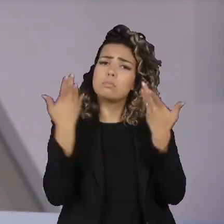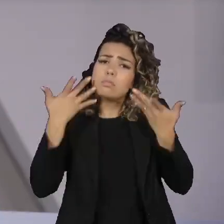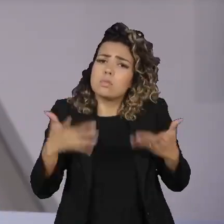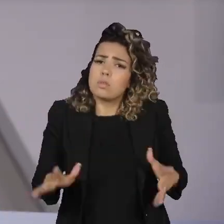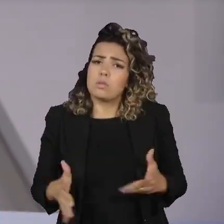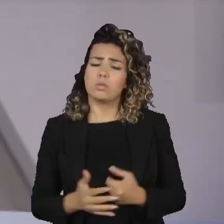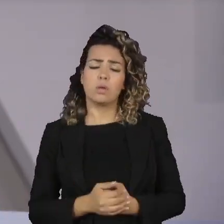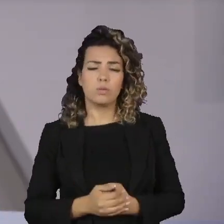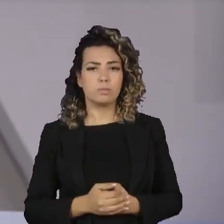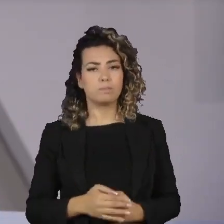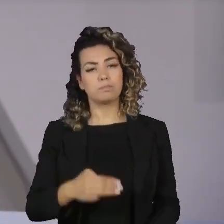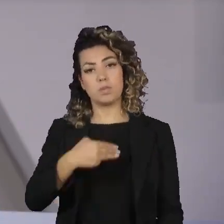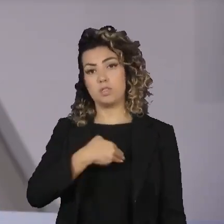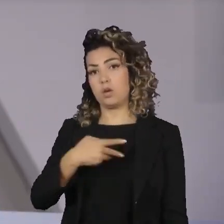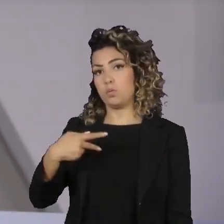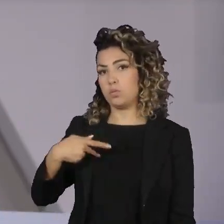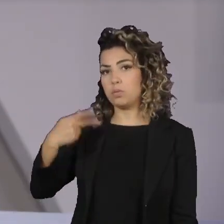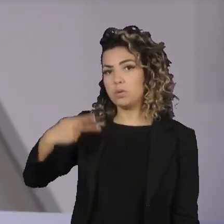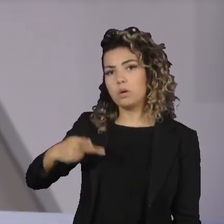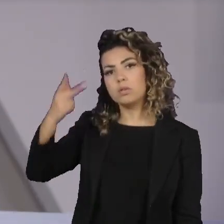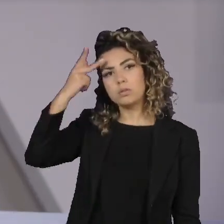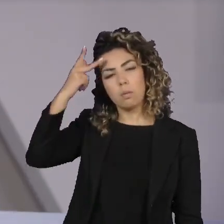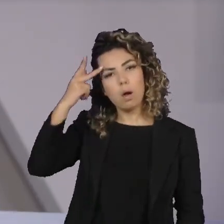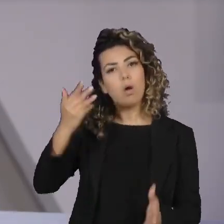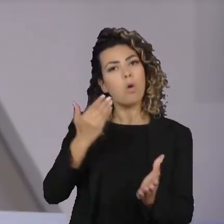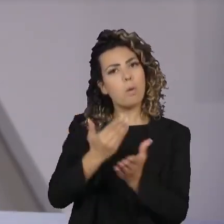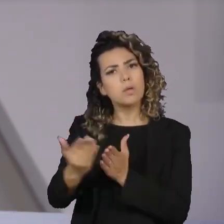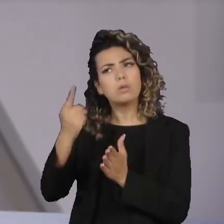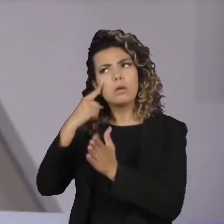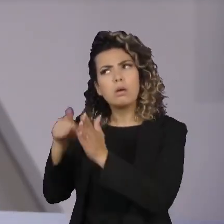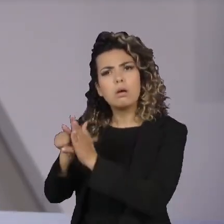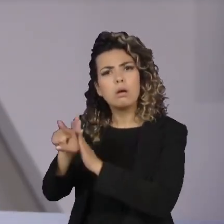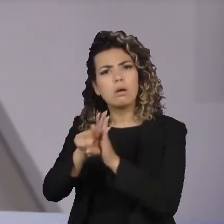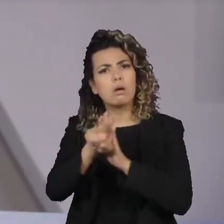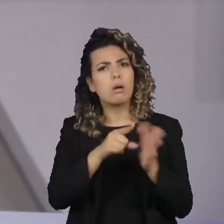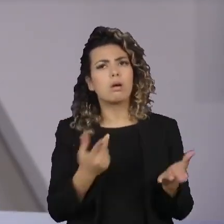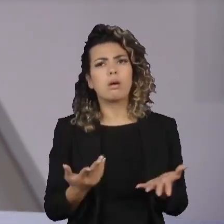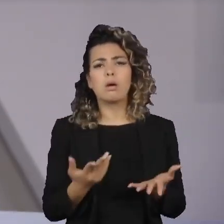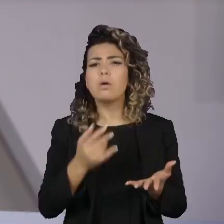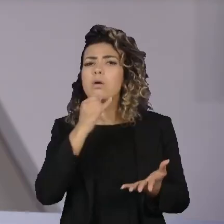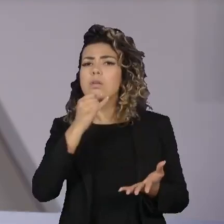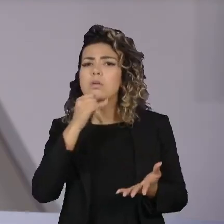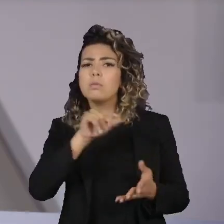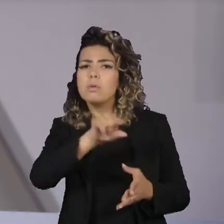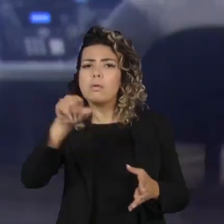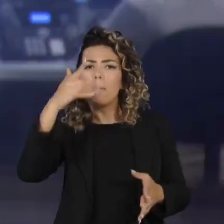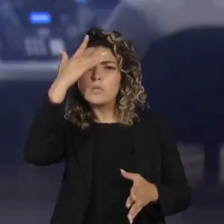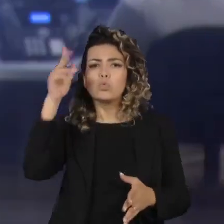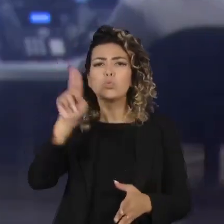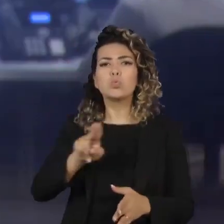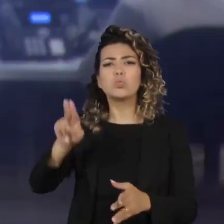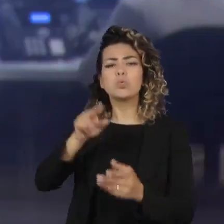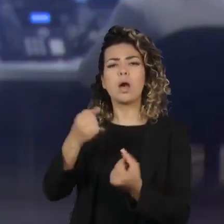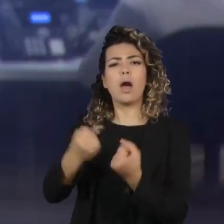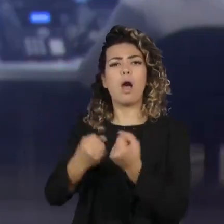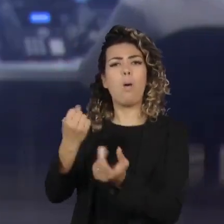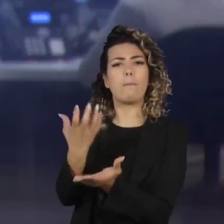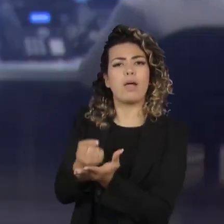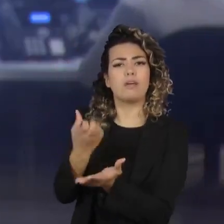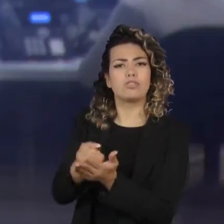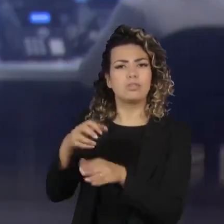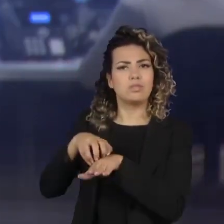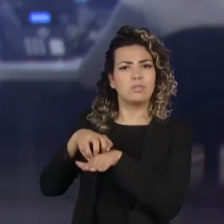O Ministério Público de São Paulo abriu um inquérito para investigar a segurança de quem viaja em carros de aplicativo. A ação